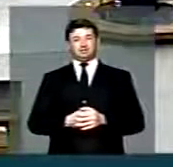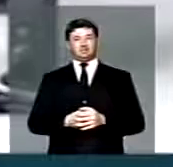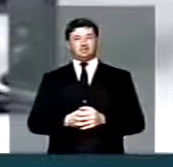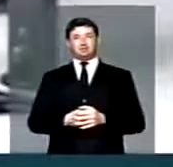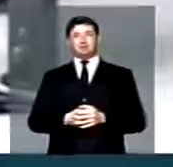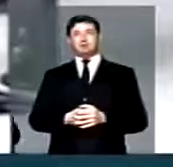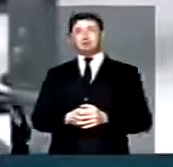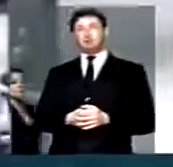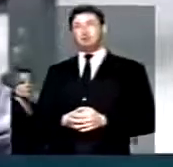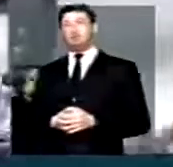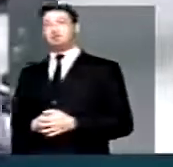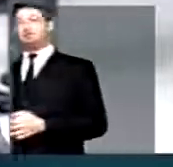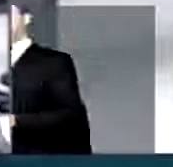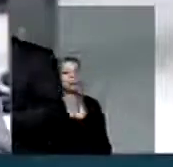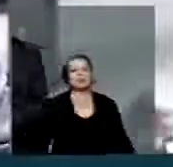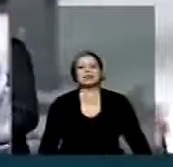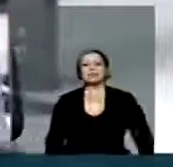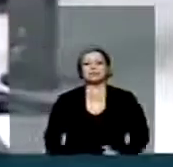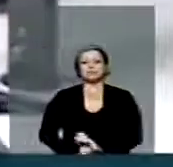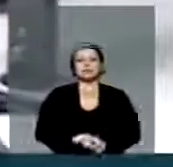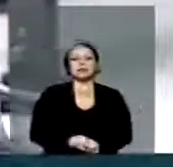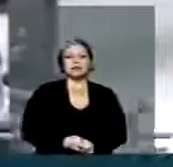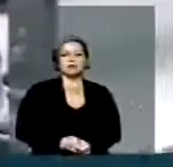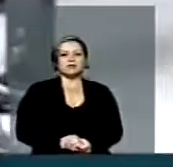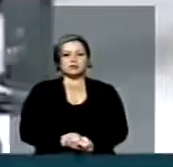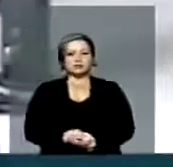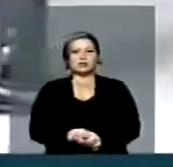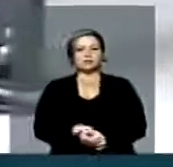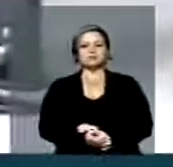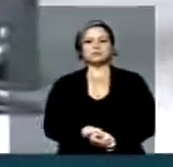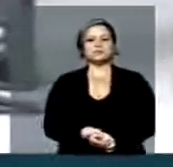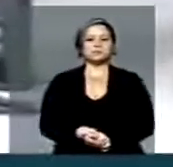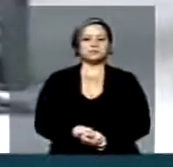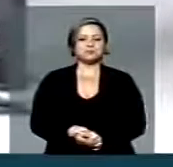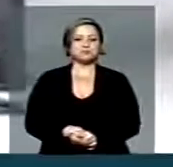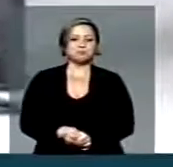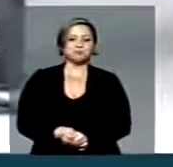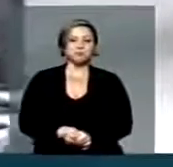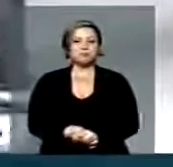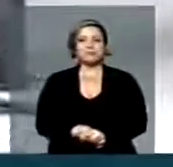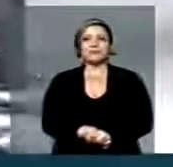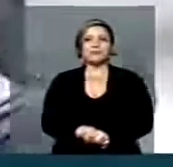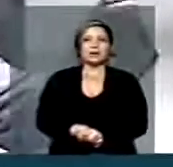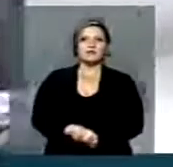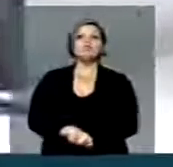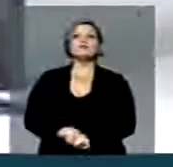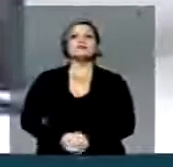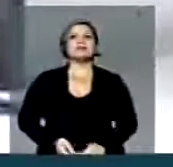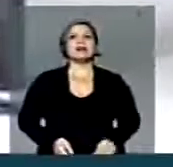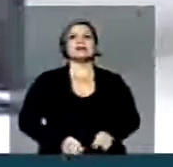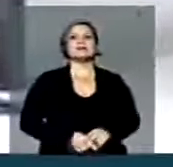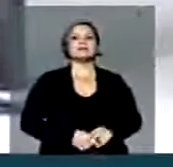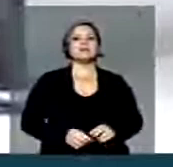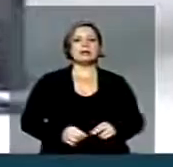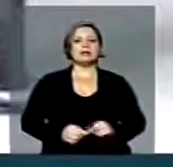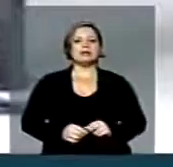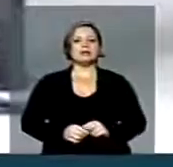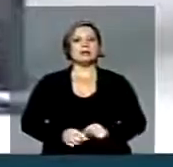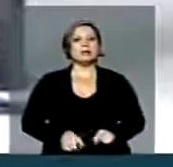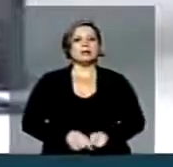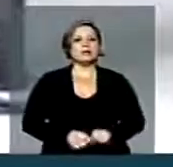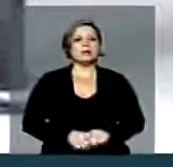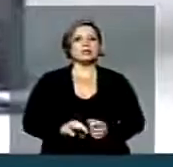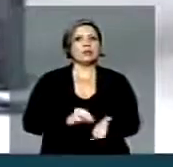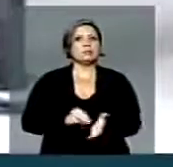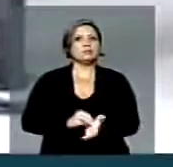100 municípios, inclusive municípios lá no meu estado, como Petrolina, dentro de uma faixa vergonhosa por